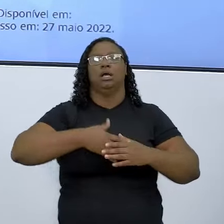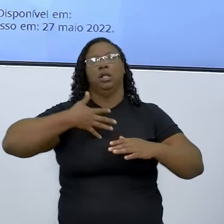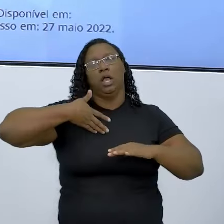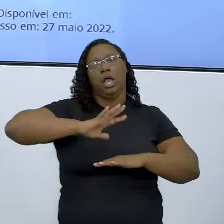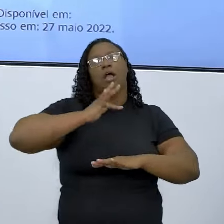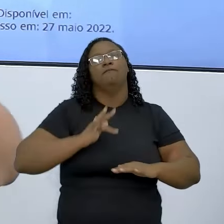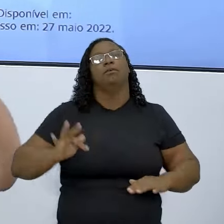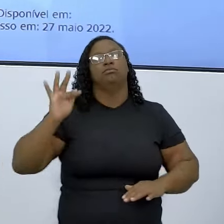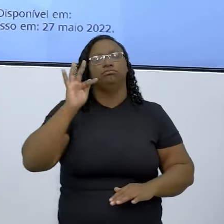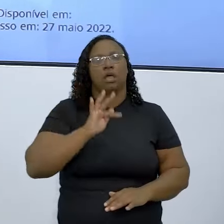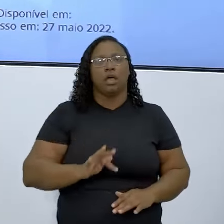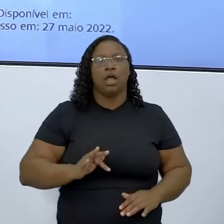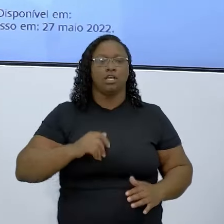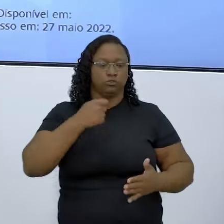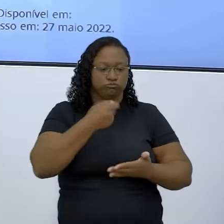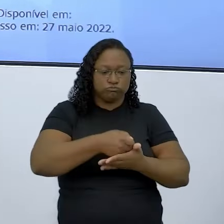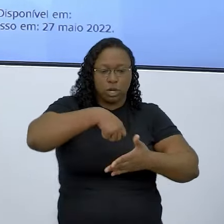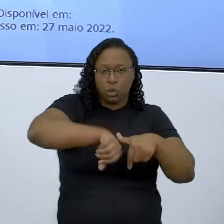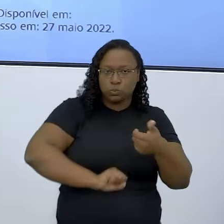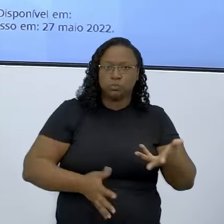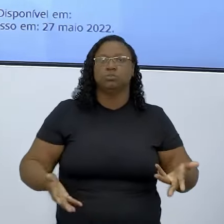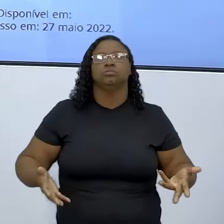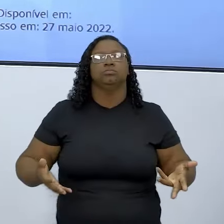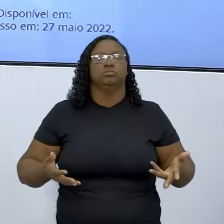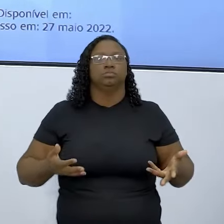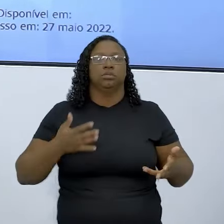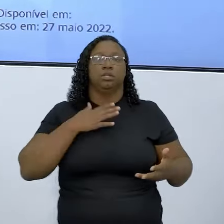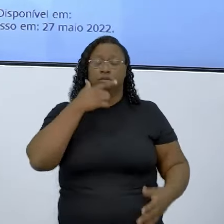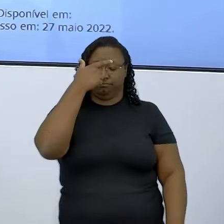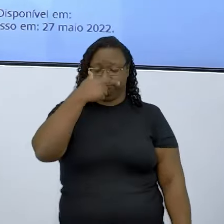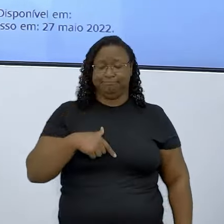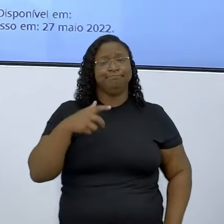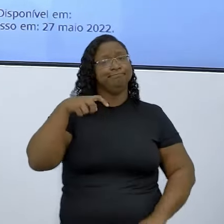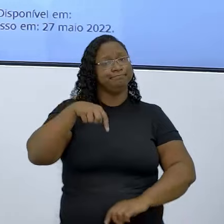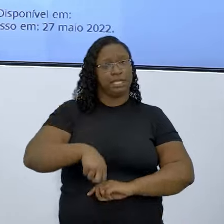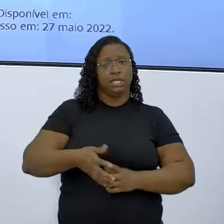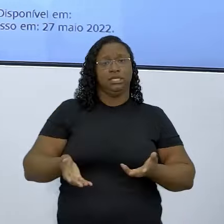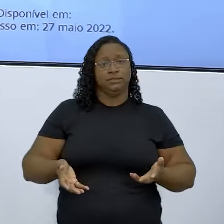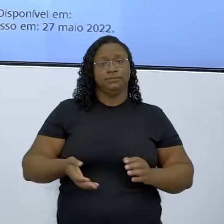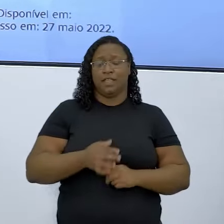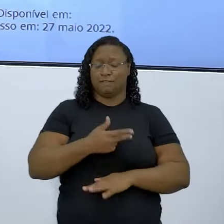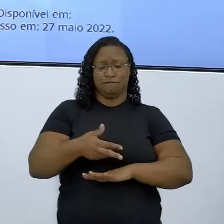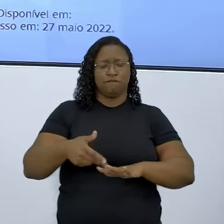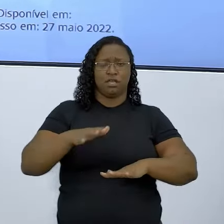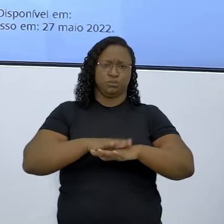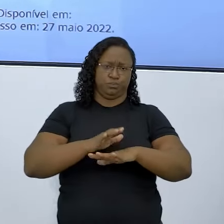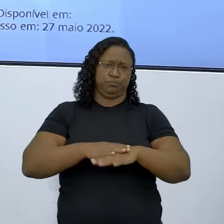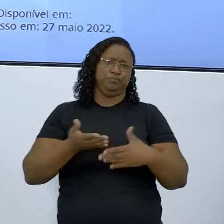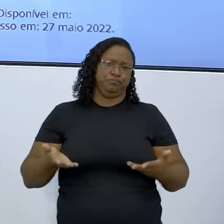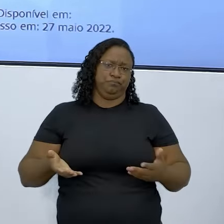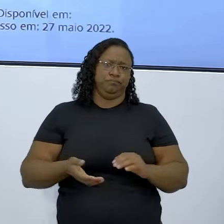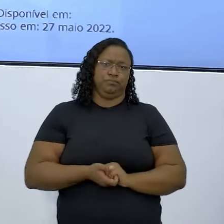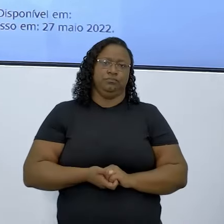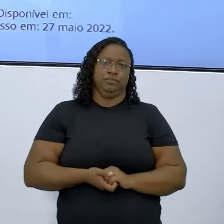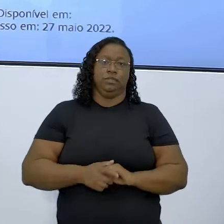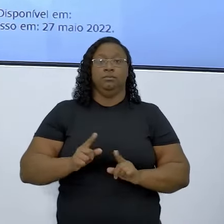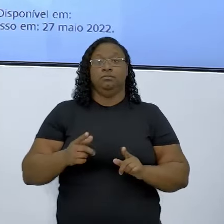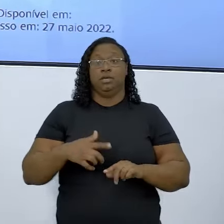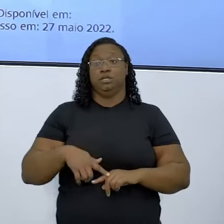dormir, entendeu? Enfim, várias coisas, eu não estaria aqui. Mas não quer dizer que outras pessoas tiveram as